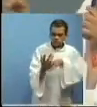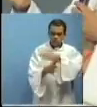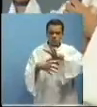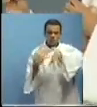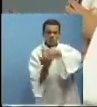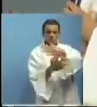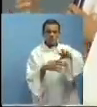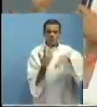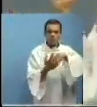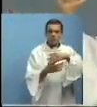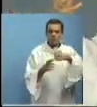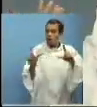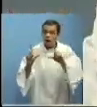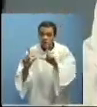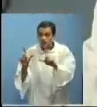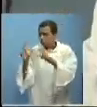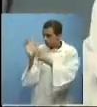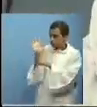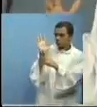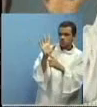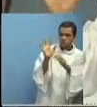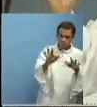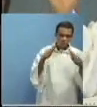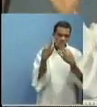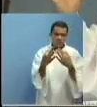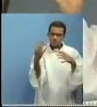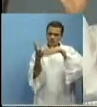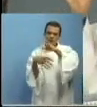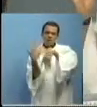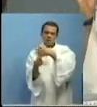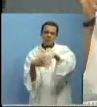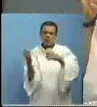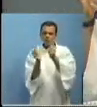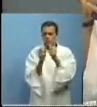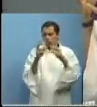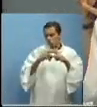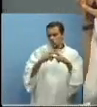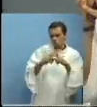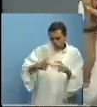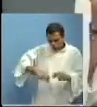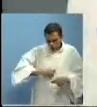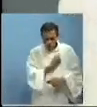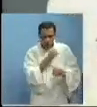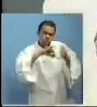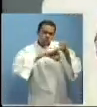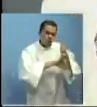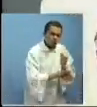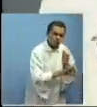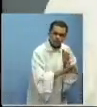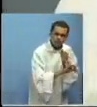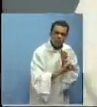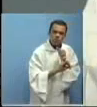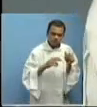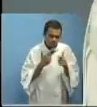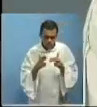é a santidade da sexualidade que torna o ser humano homem e mulher dessa íntima comunhão